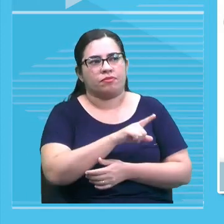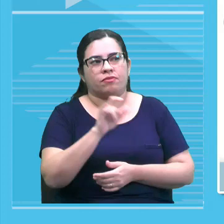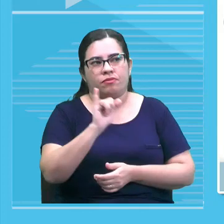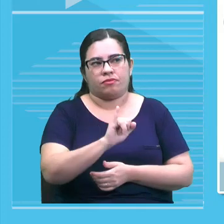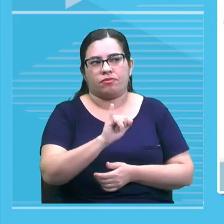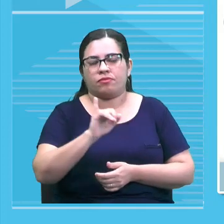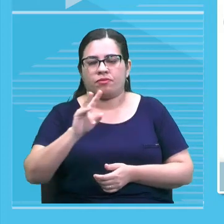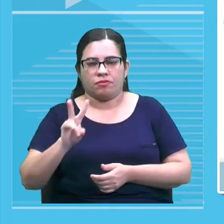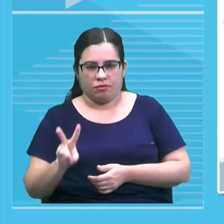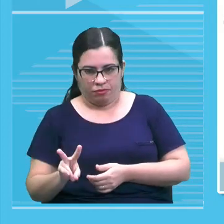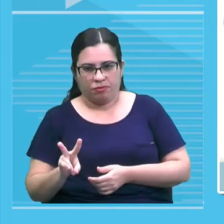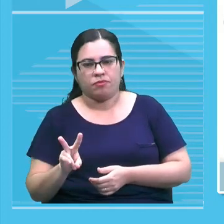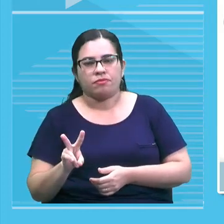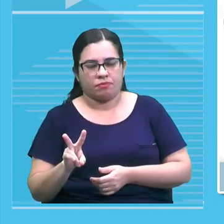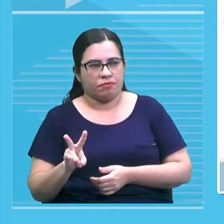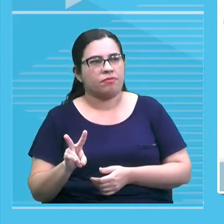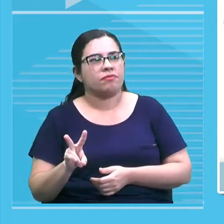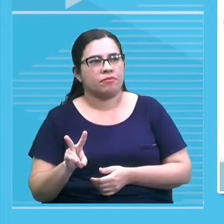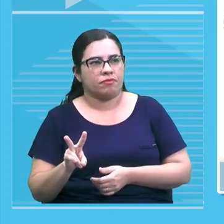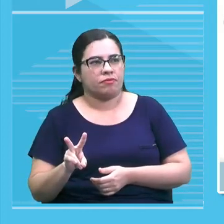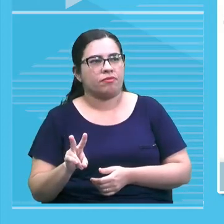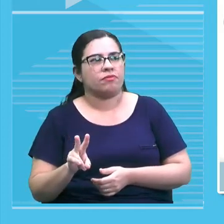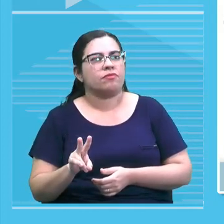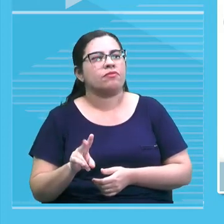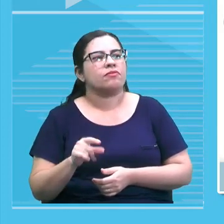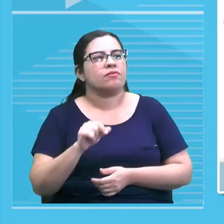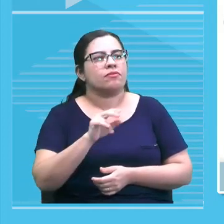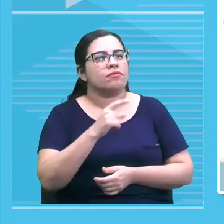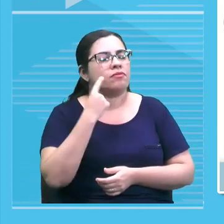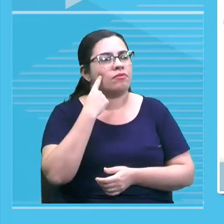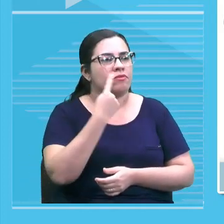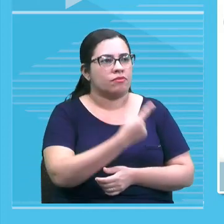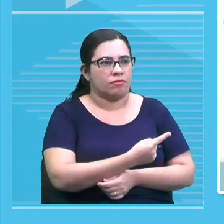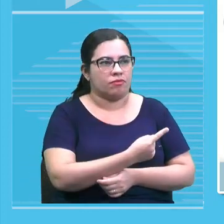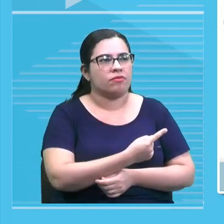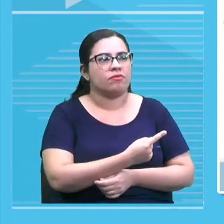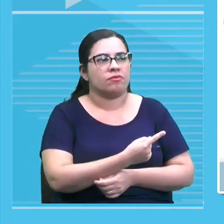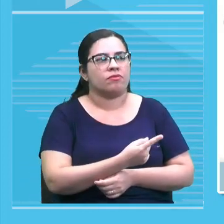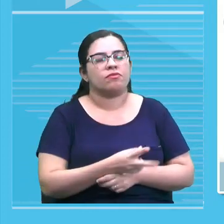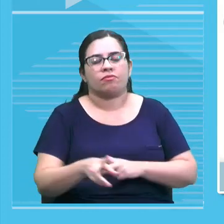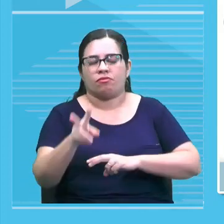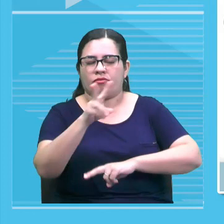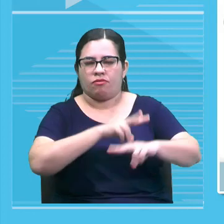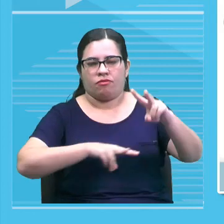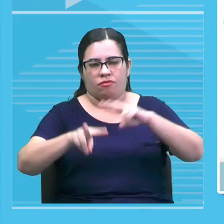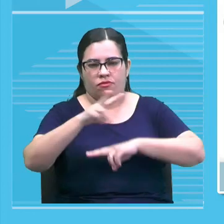infra vermelho luz visível